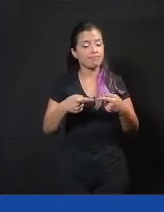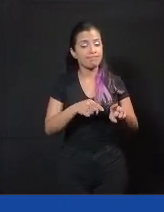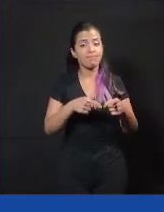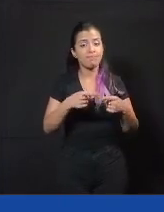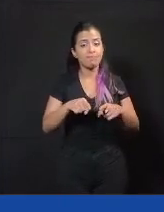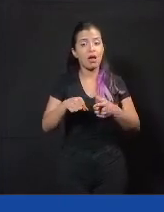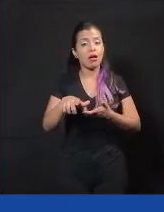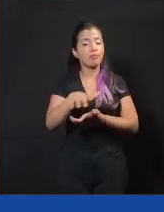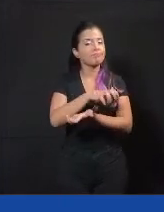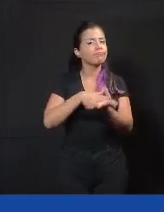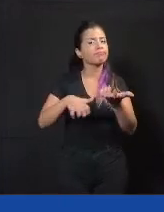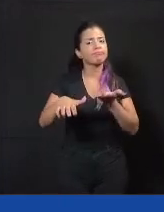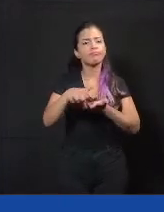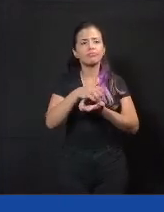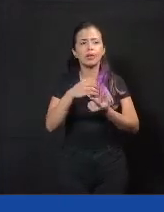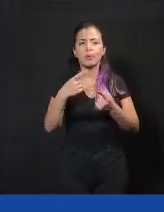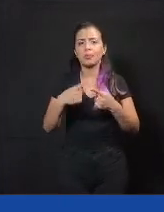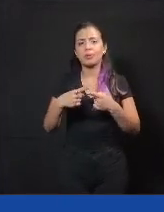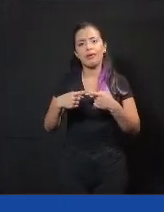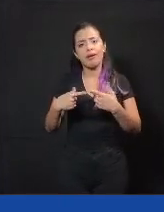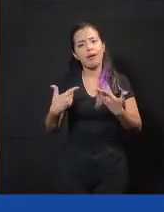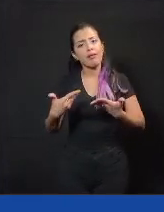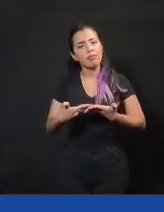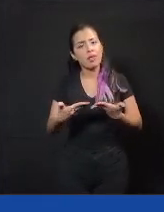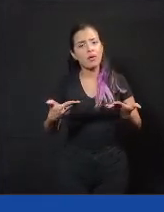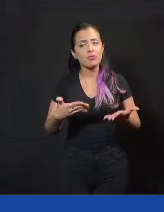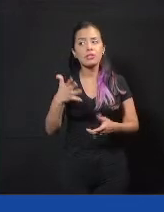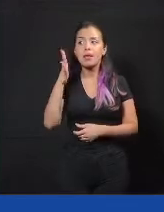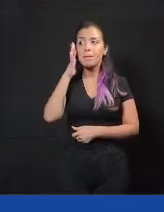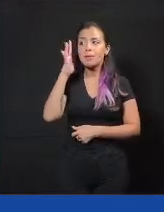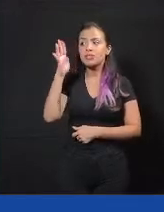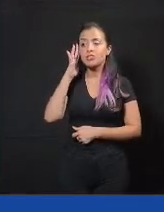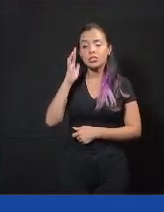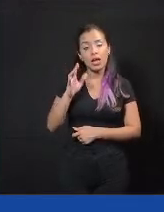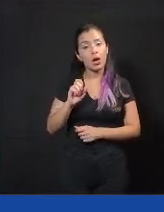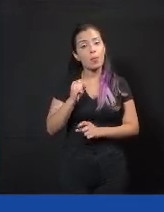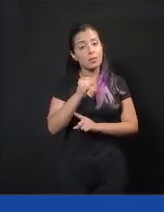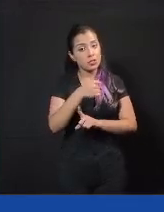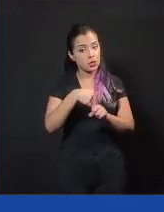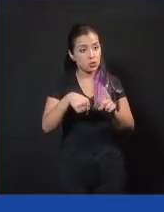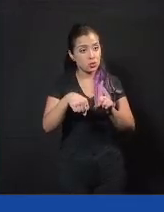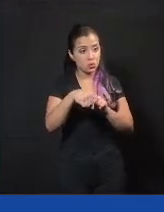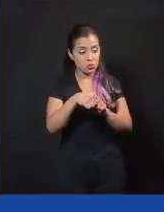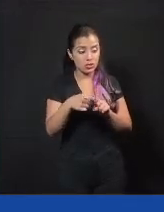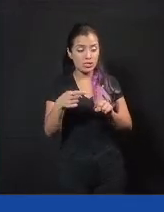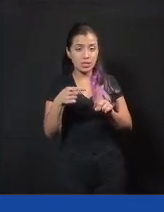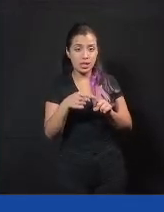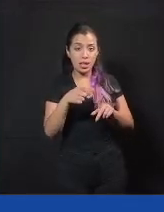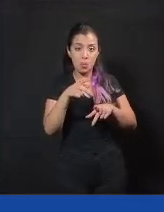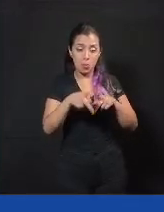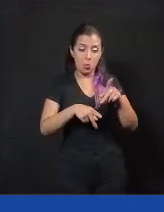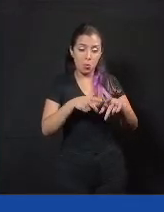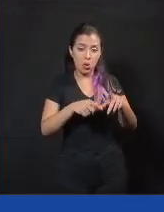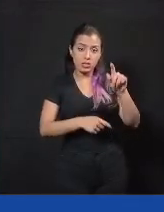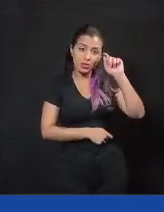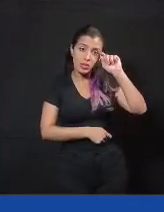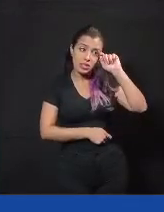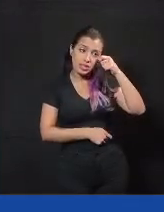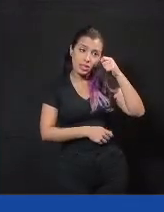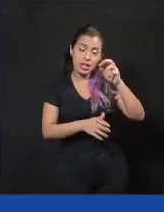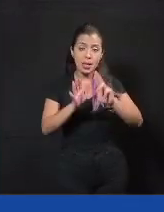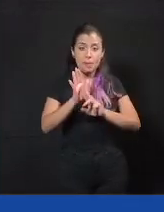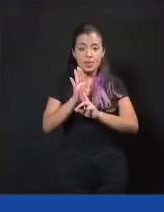né? Não é possível imaginar que uma sociedade em que a população negra representa